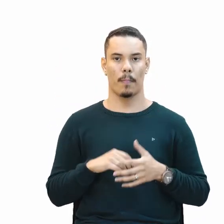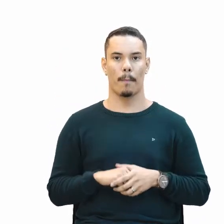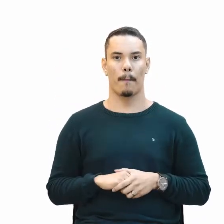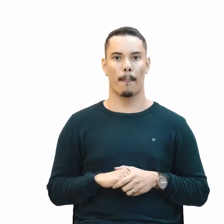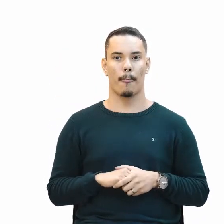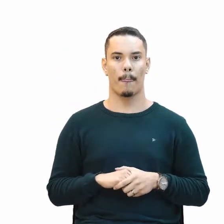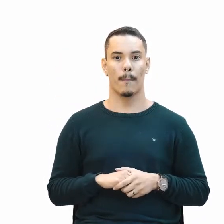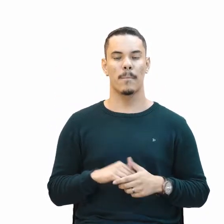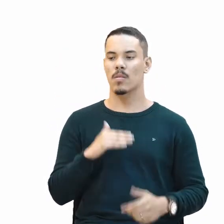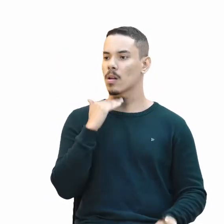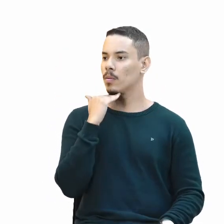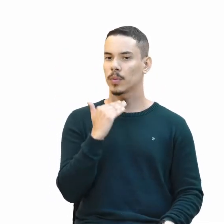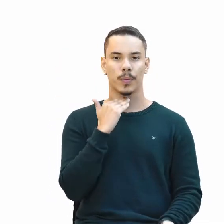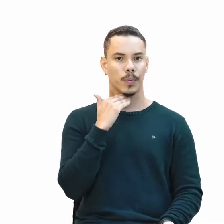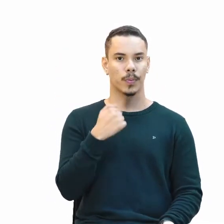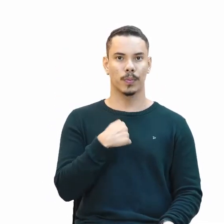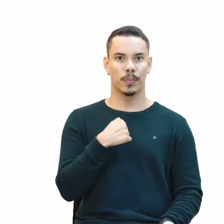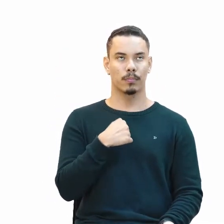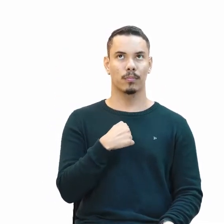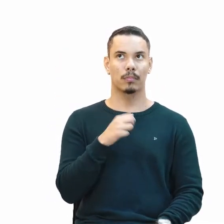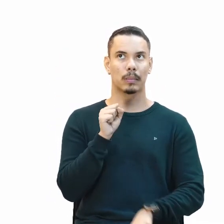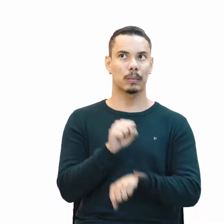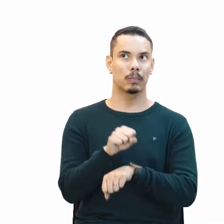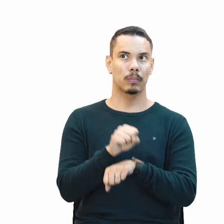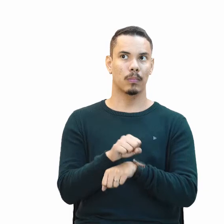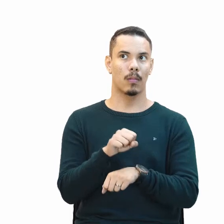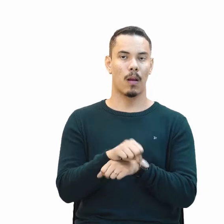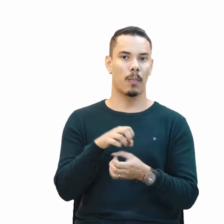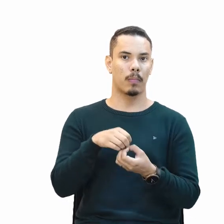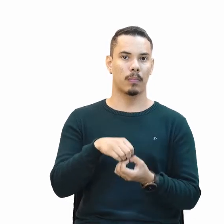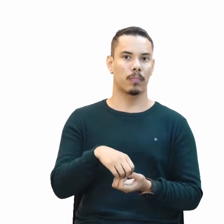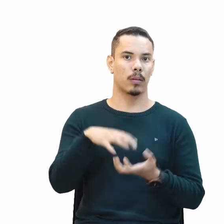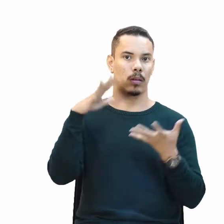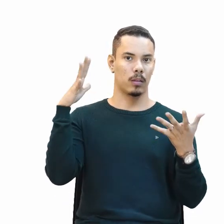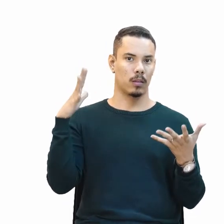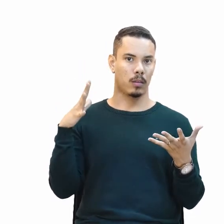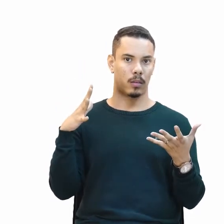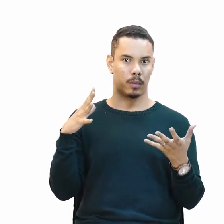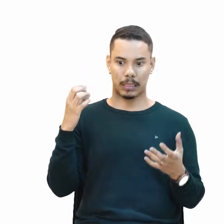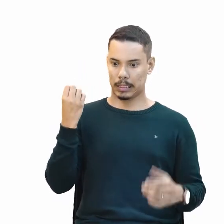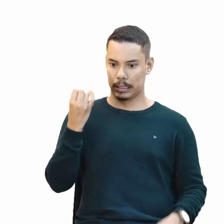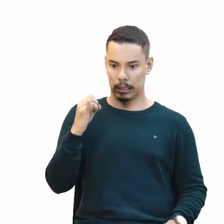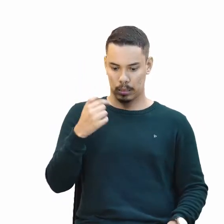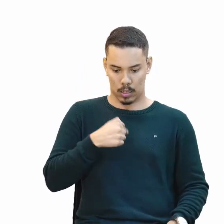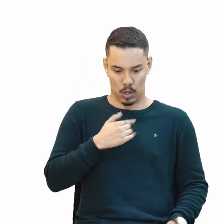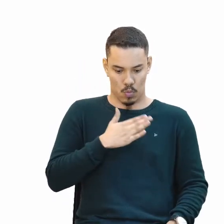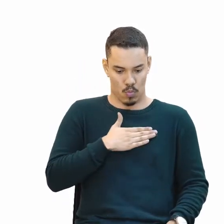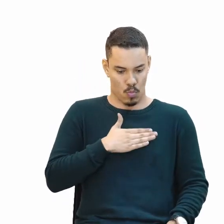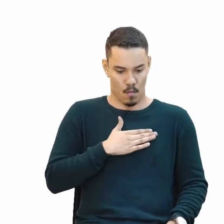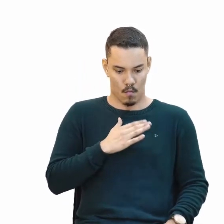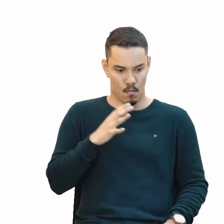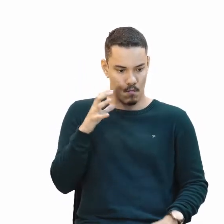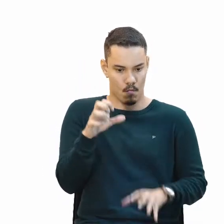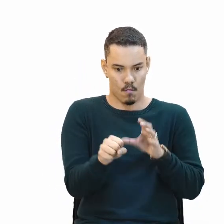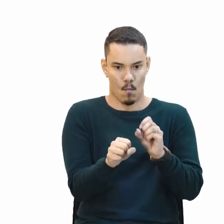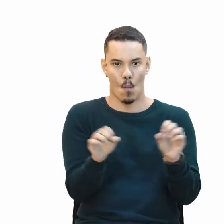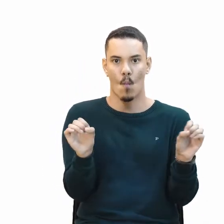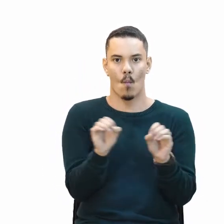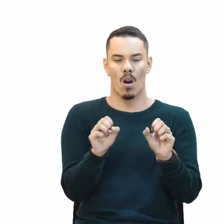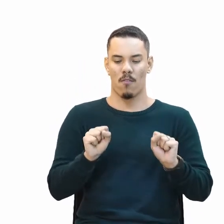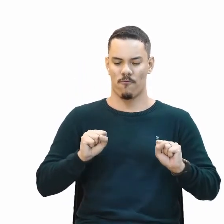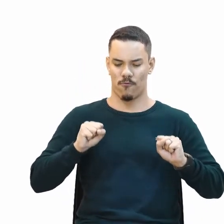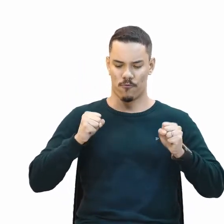não adianta eu esperar um milagre se eu não estou em busca, se não há o esforço pessoal de